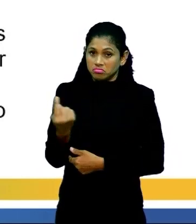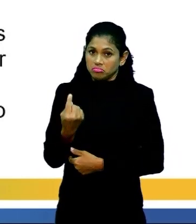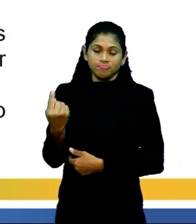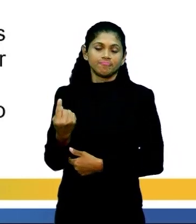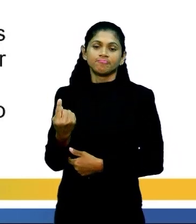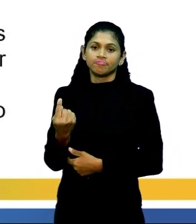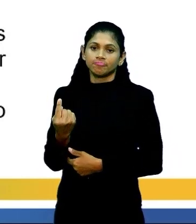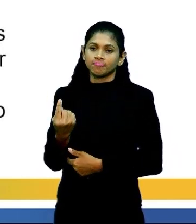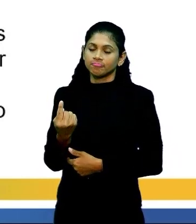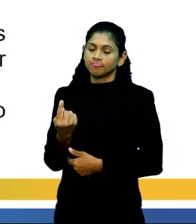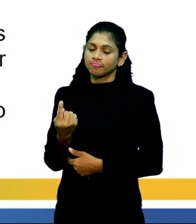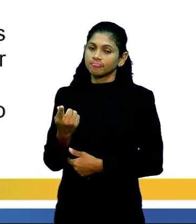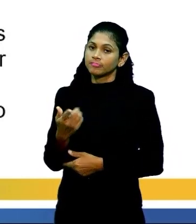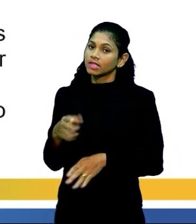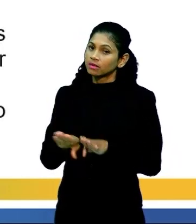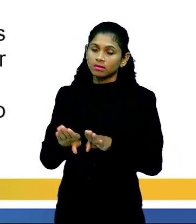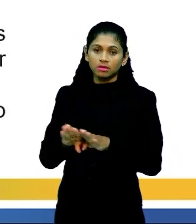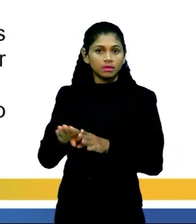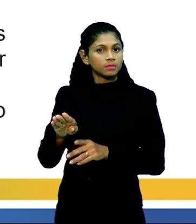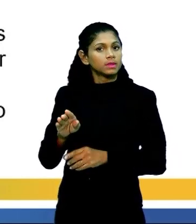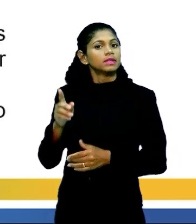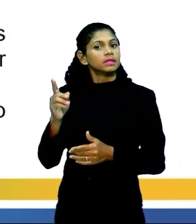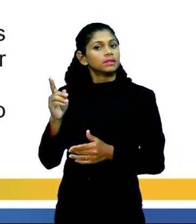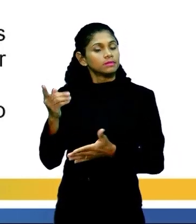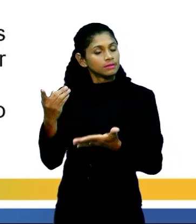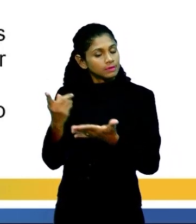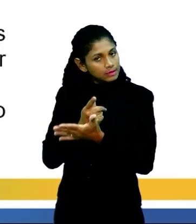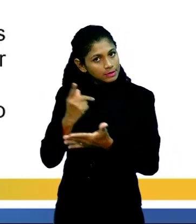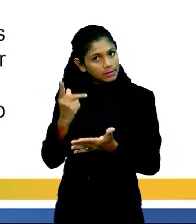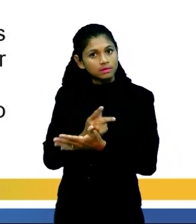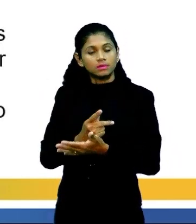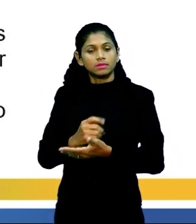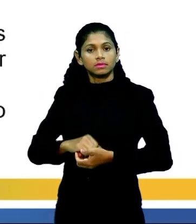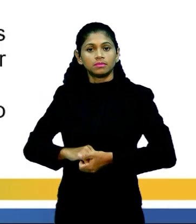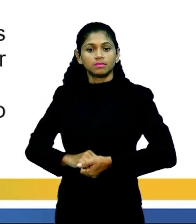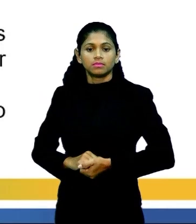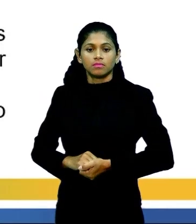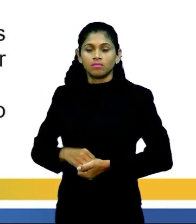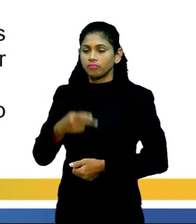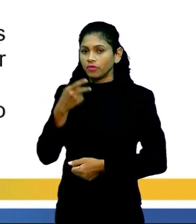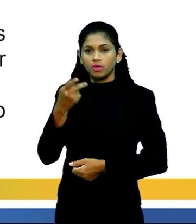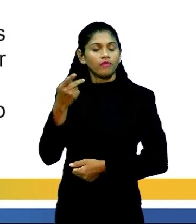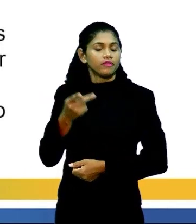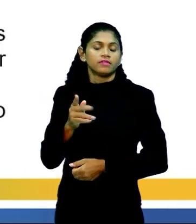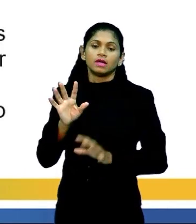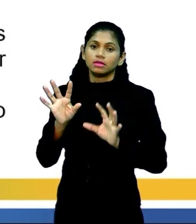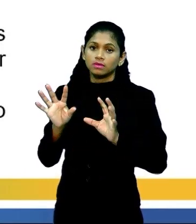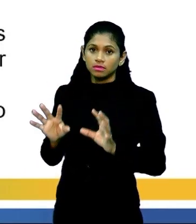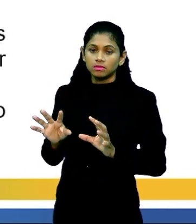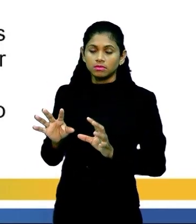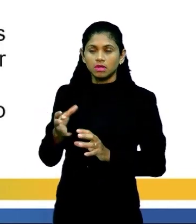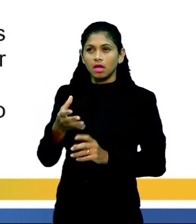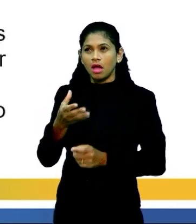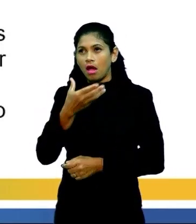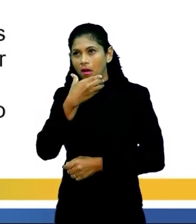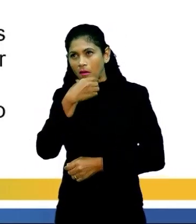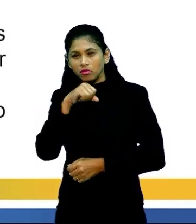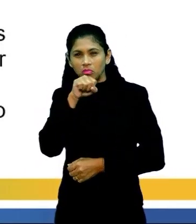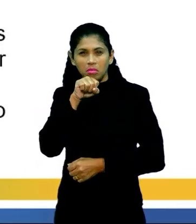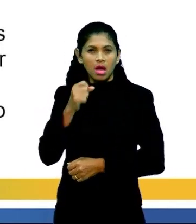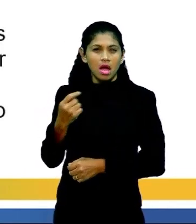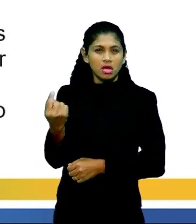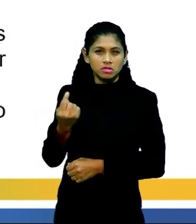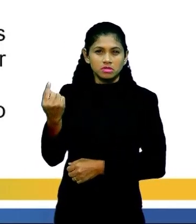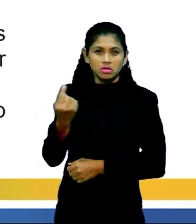Também não é a nossa alternativa correta, né? Não está falando sobre essa questão dos pais estarem sozinhos para